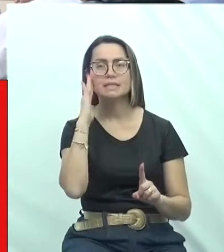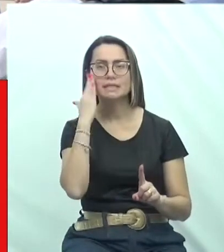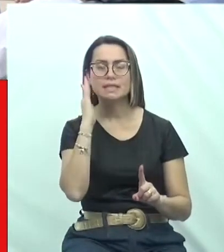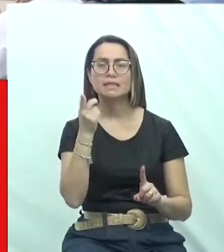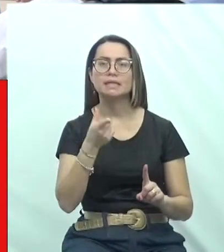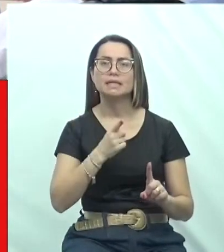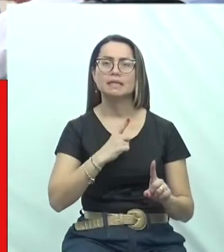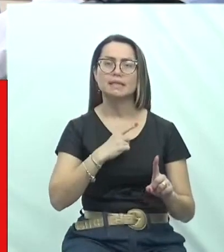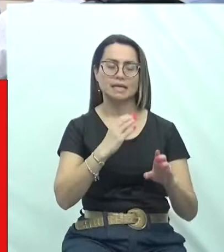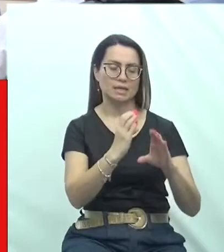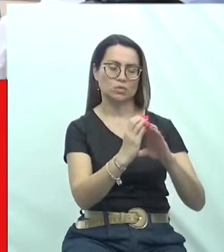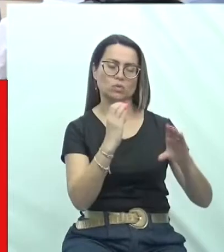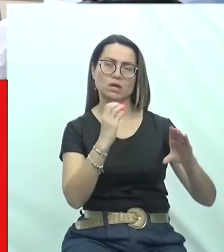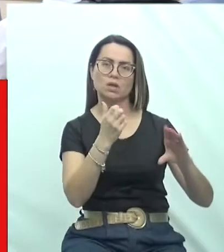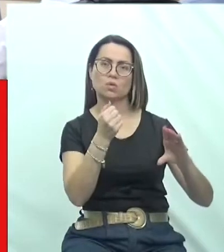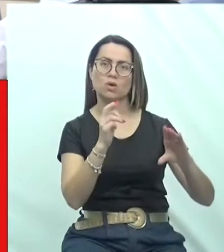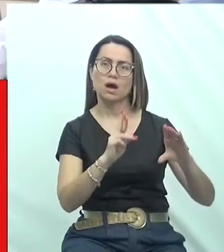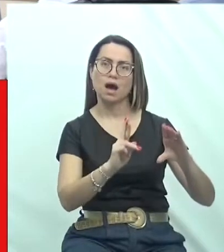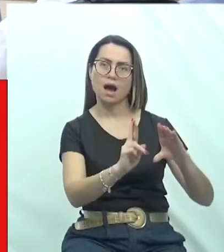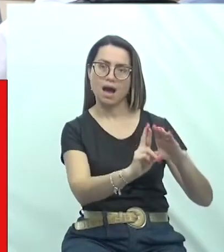tubulação e que